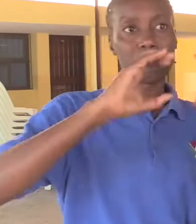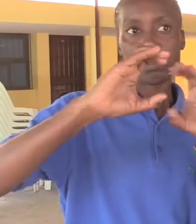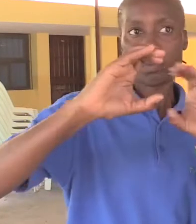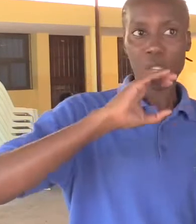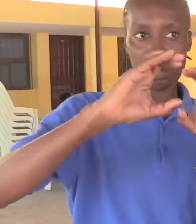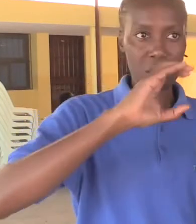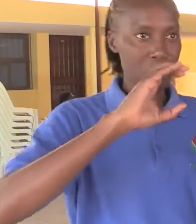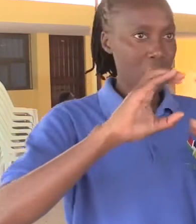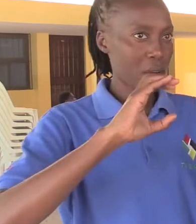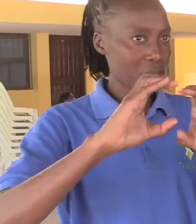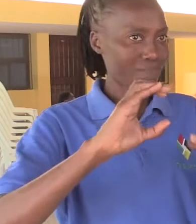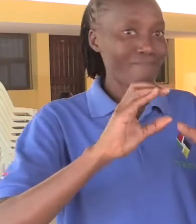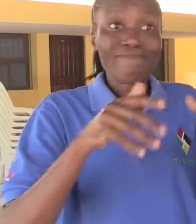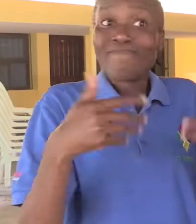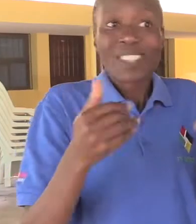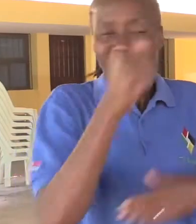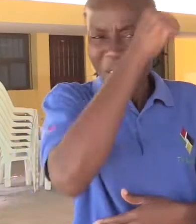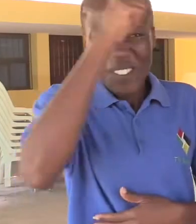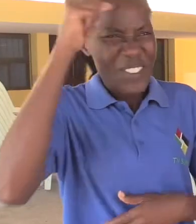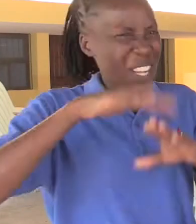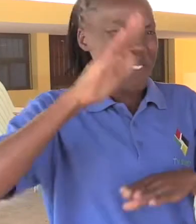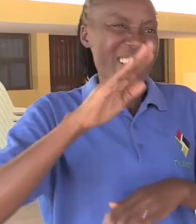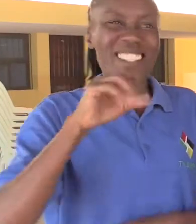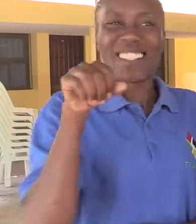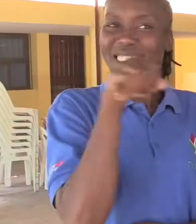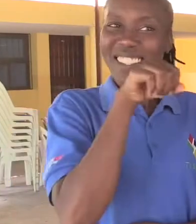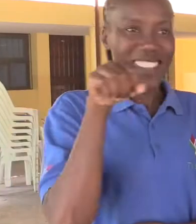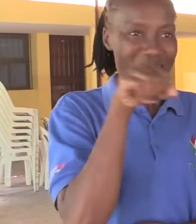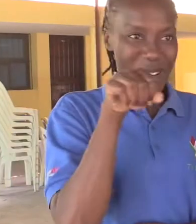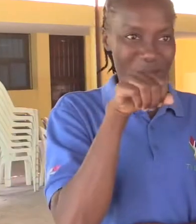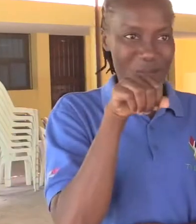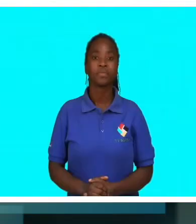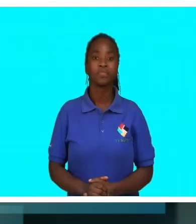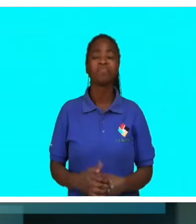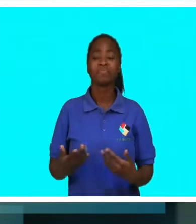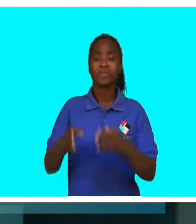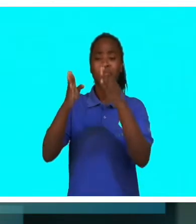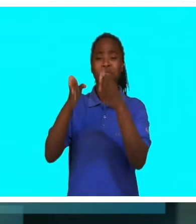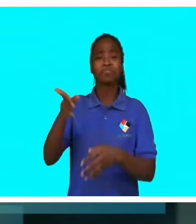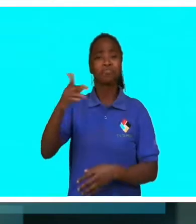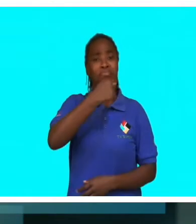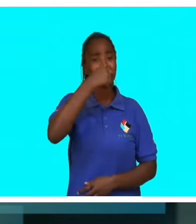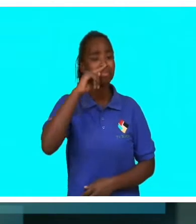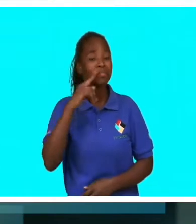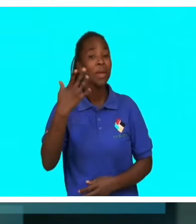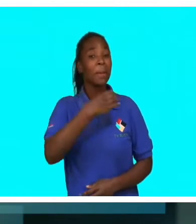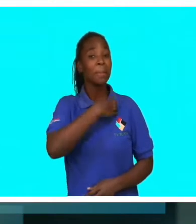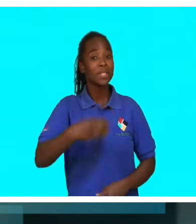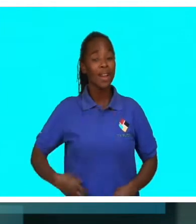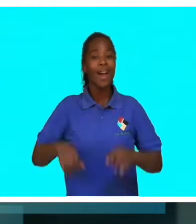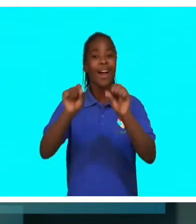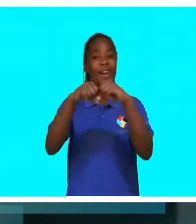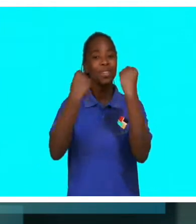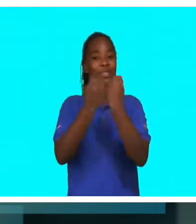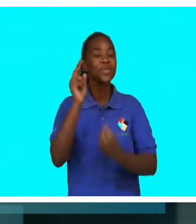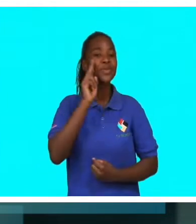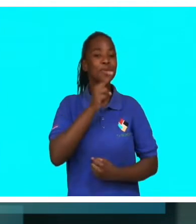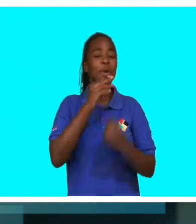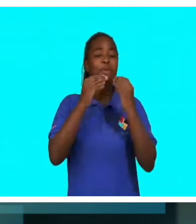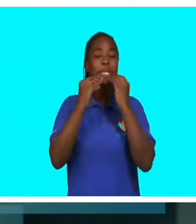sem muitas dificuldades. De acordo com Agostinho Folis, presidente